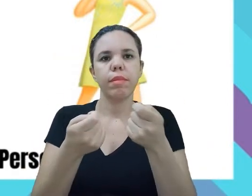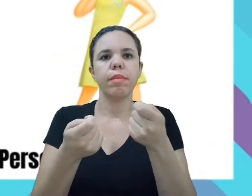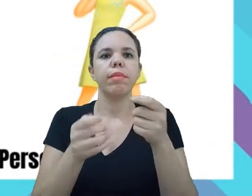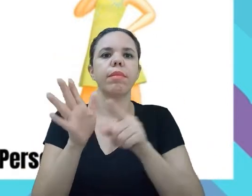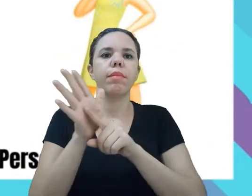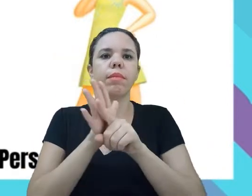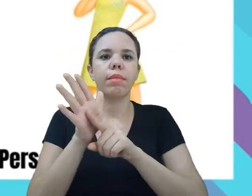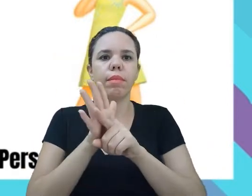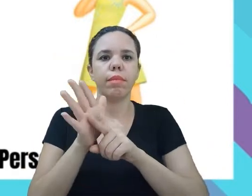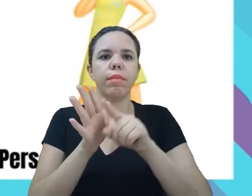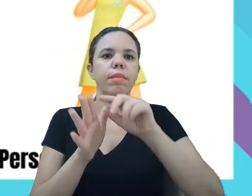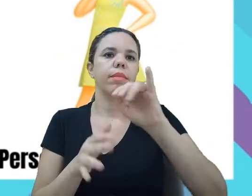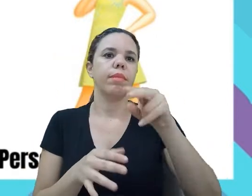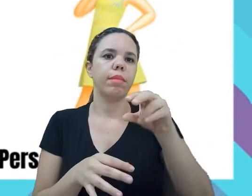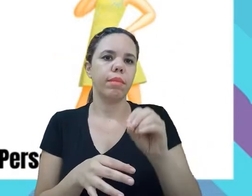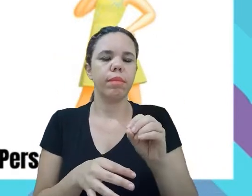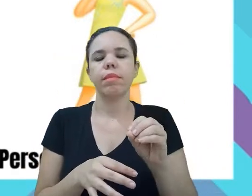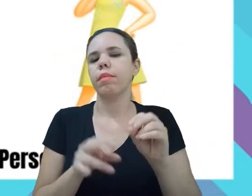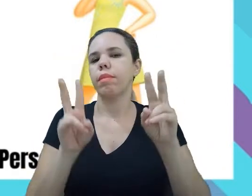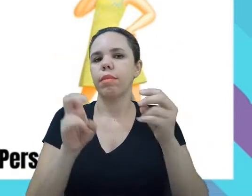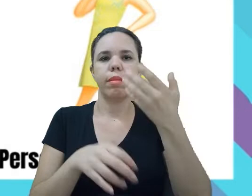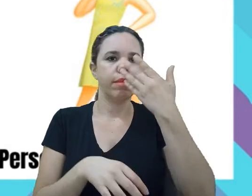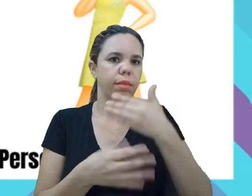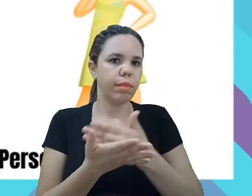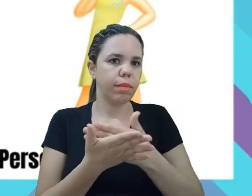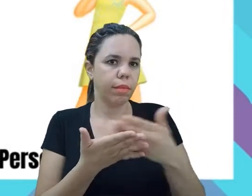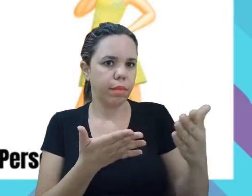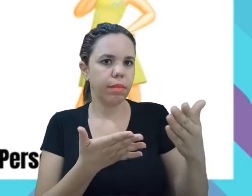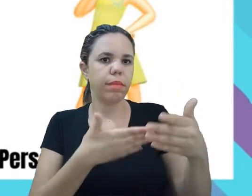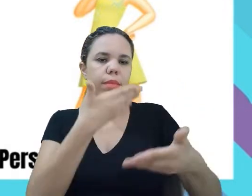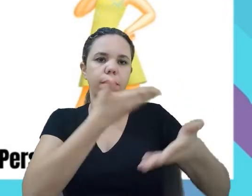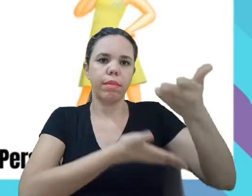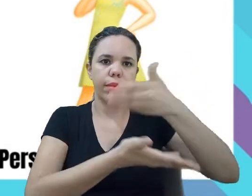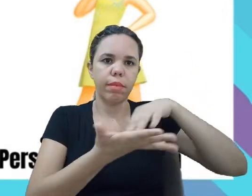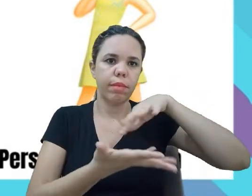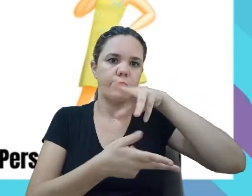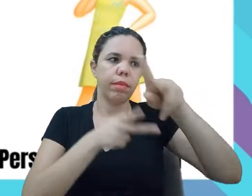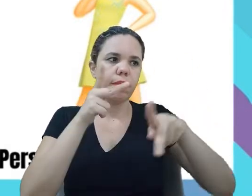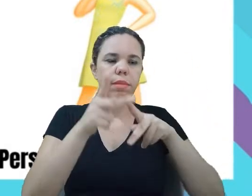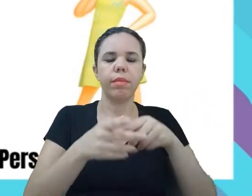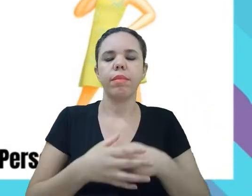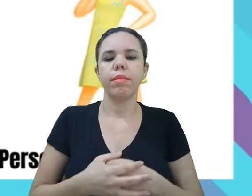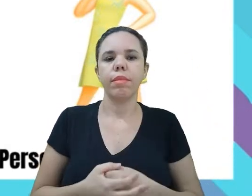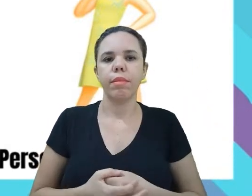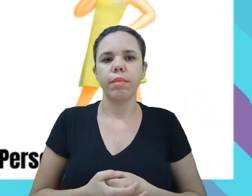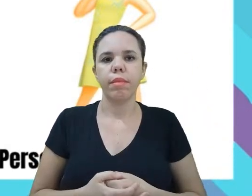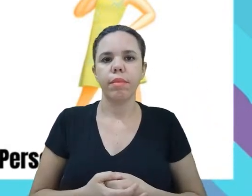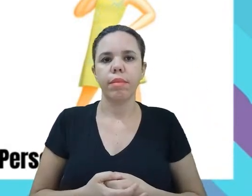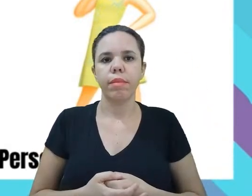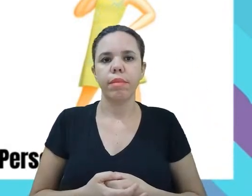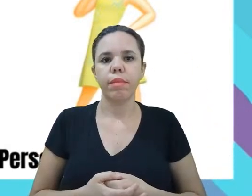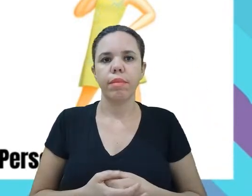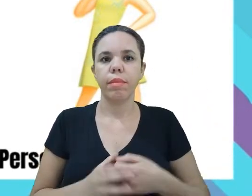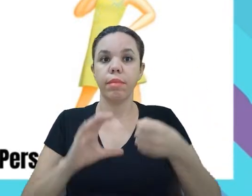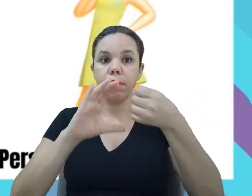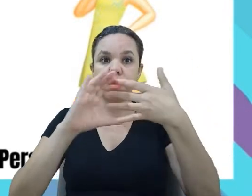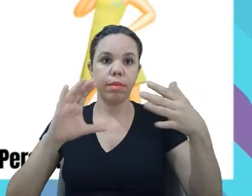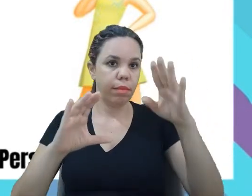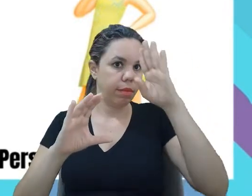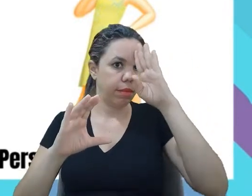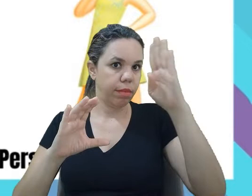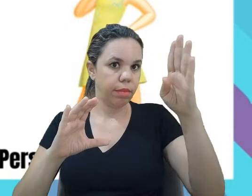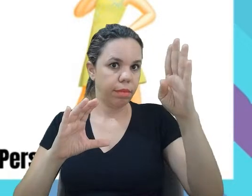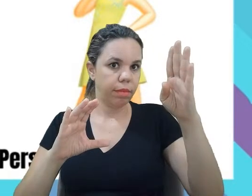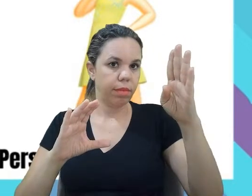o filme. E a manipulação também é uma dinâmica de comportamento bem presente e é a principal característica da